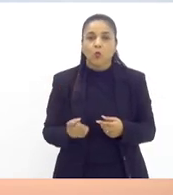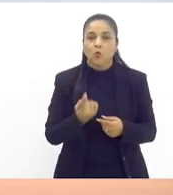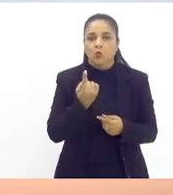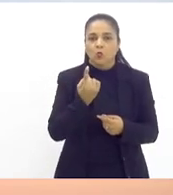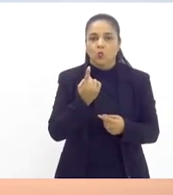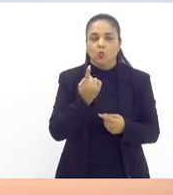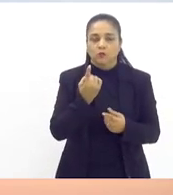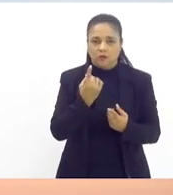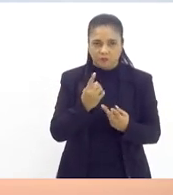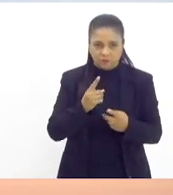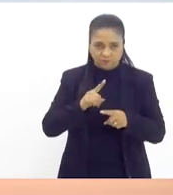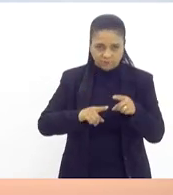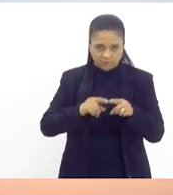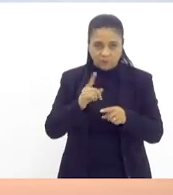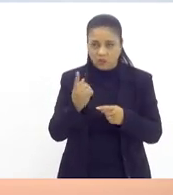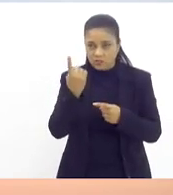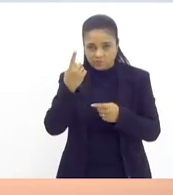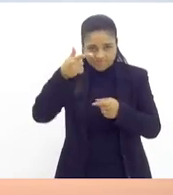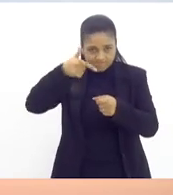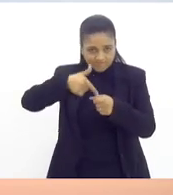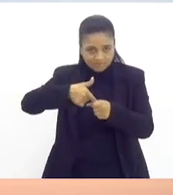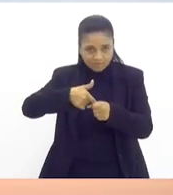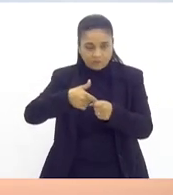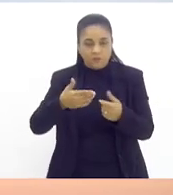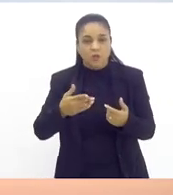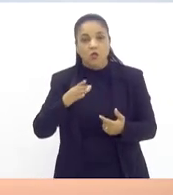Por unidade, como já está sendo agora, para gasolina e para óleo diesel.